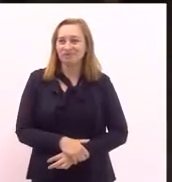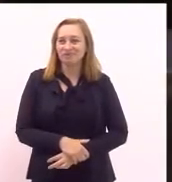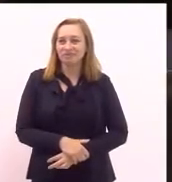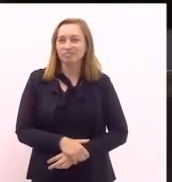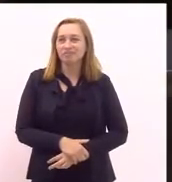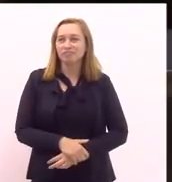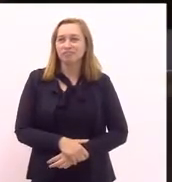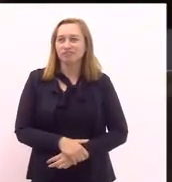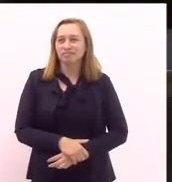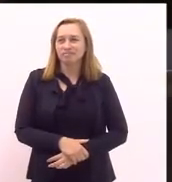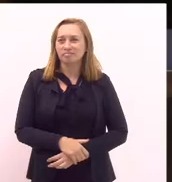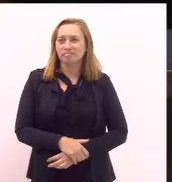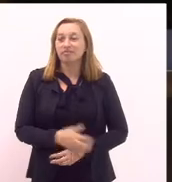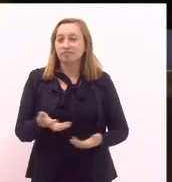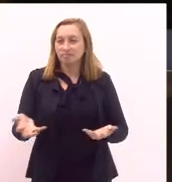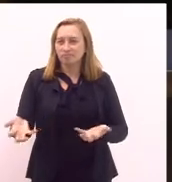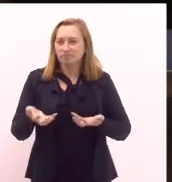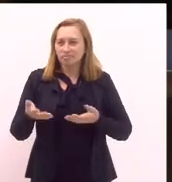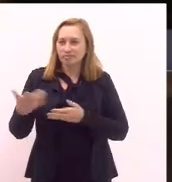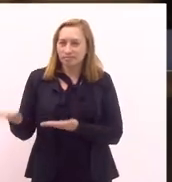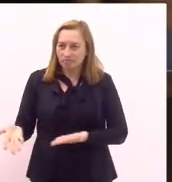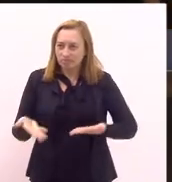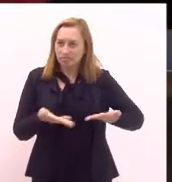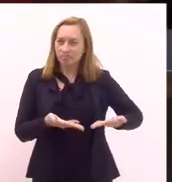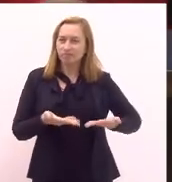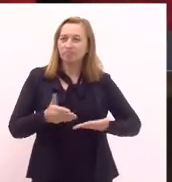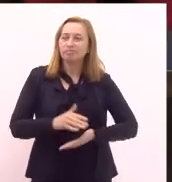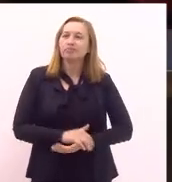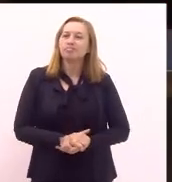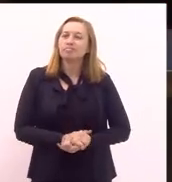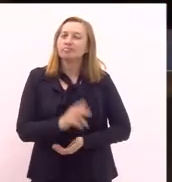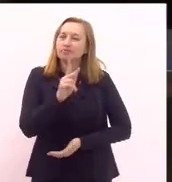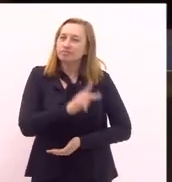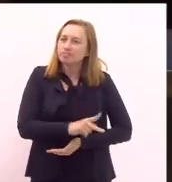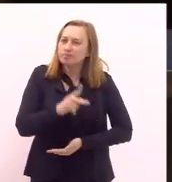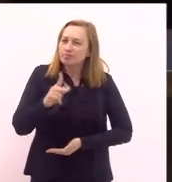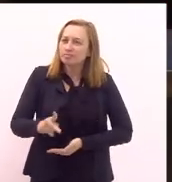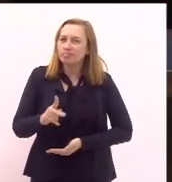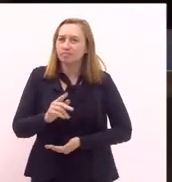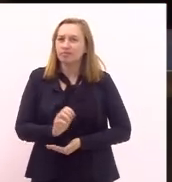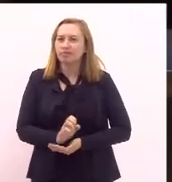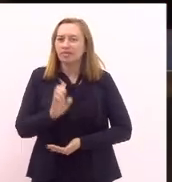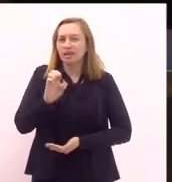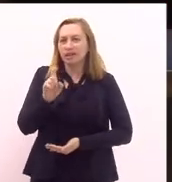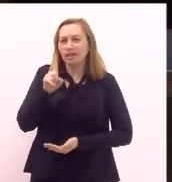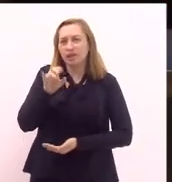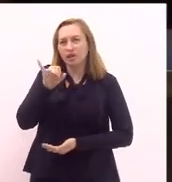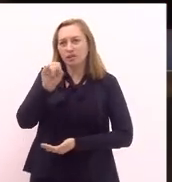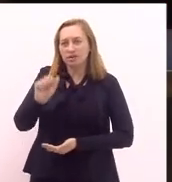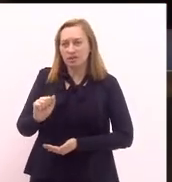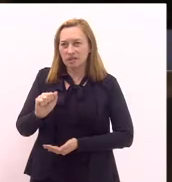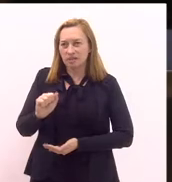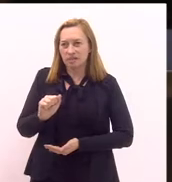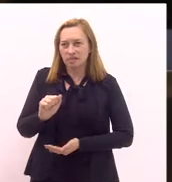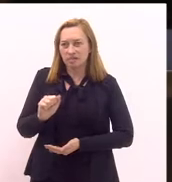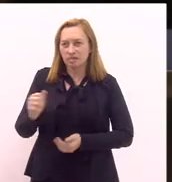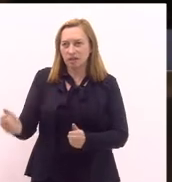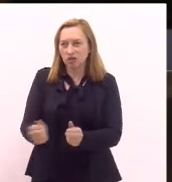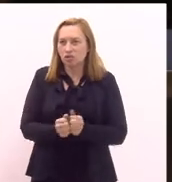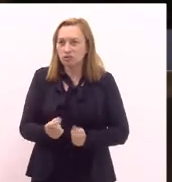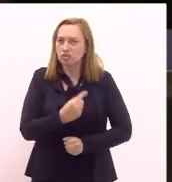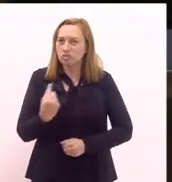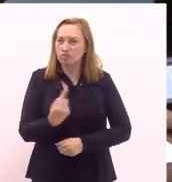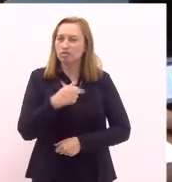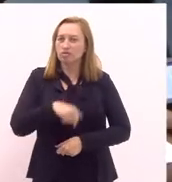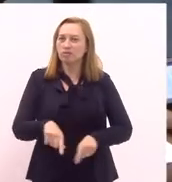Eu quero convidar a professora eudésia Alves de Medeiros para estar conosco aqui